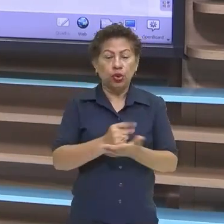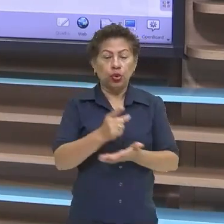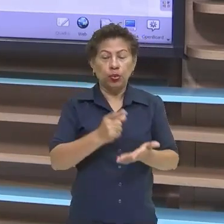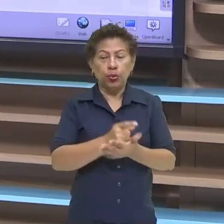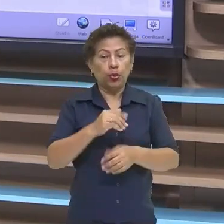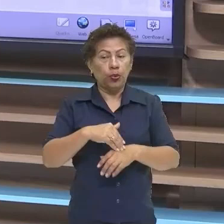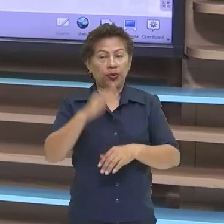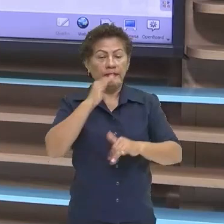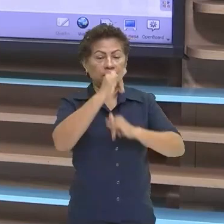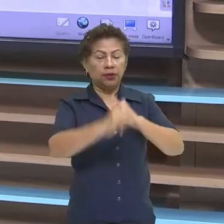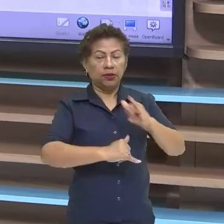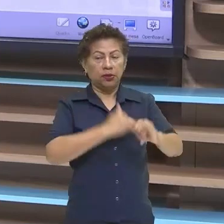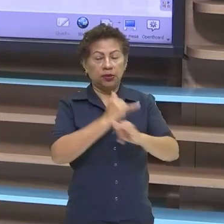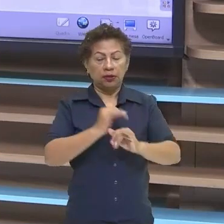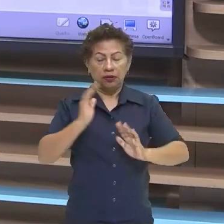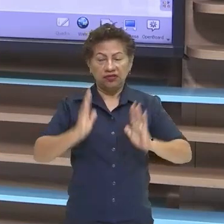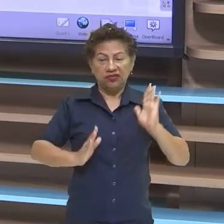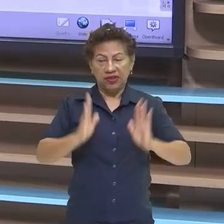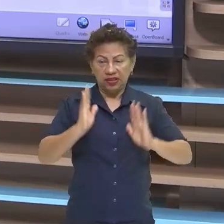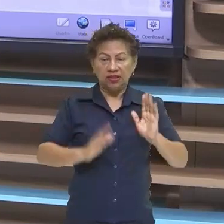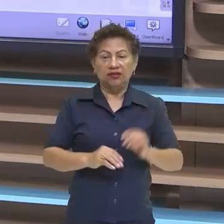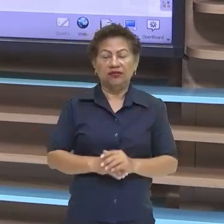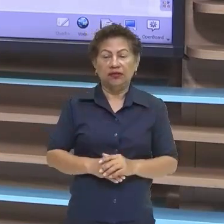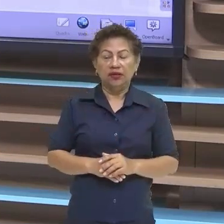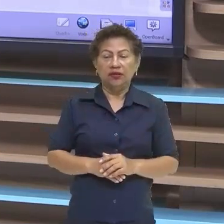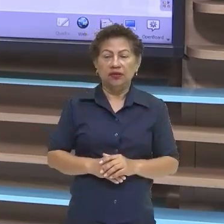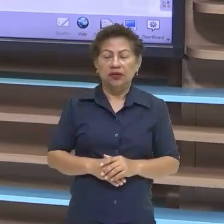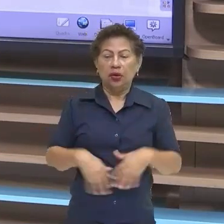comprar mais pela internet, né, durante esse período.